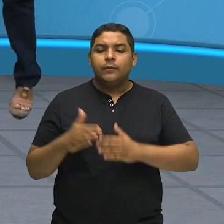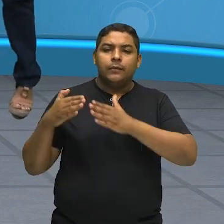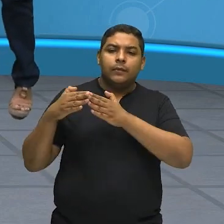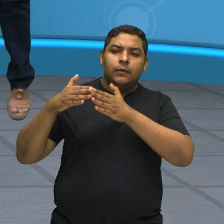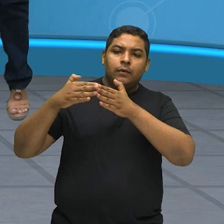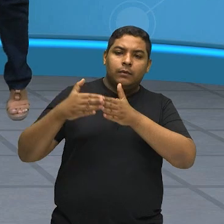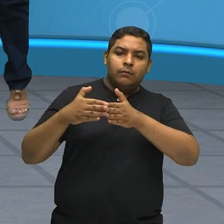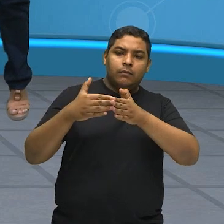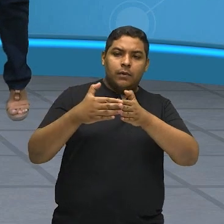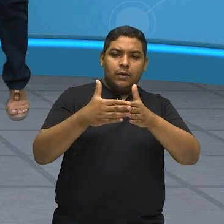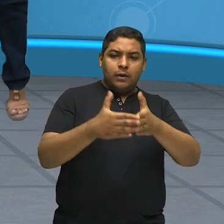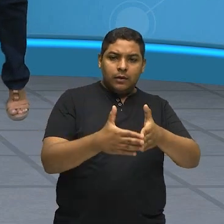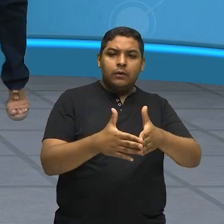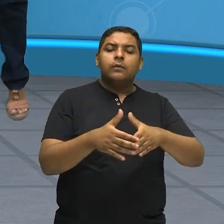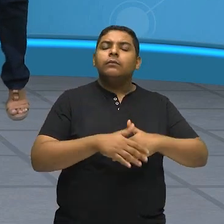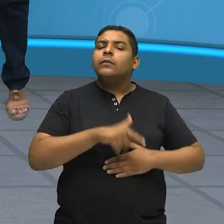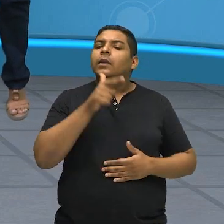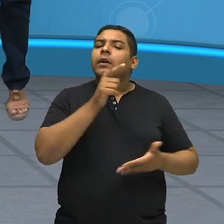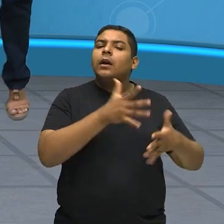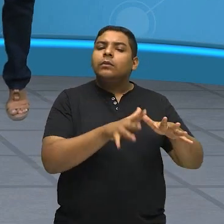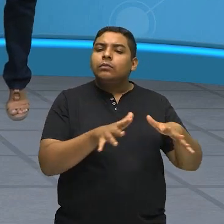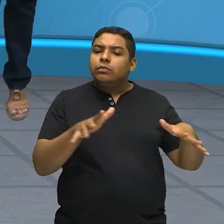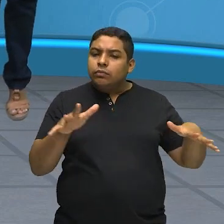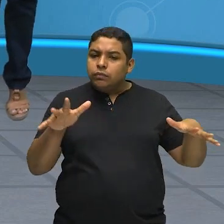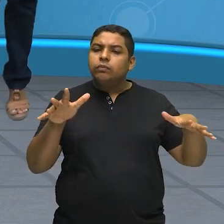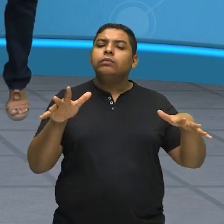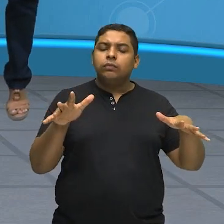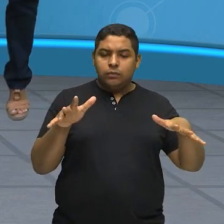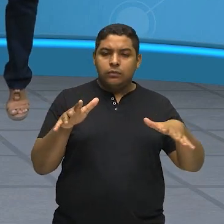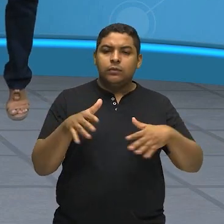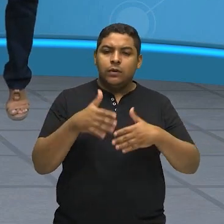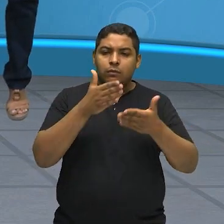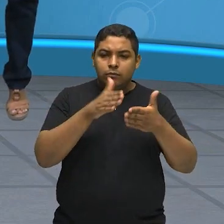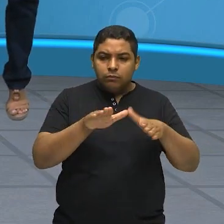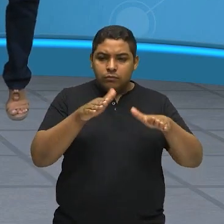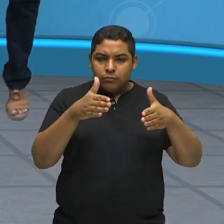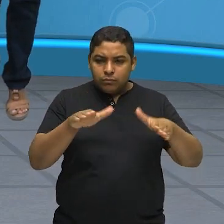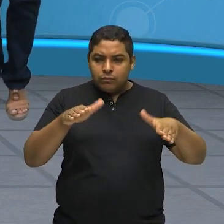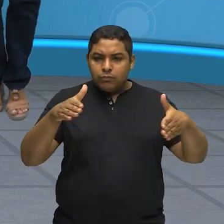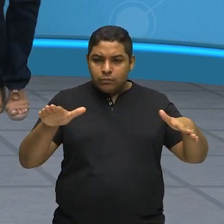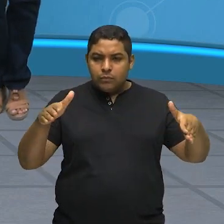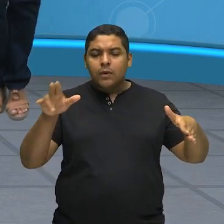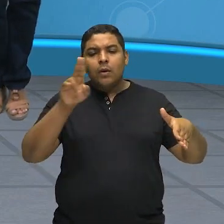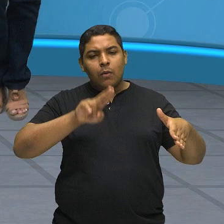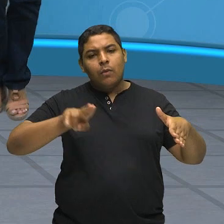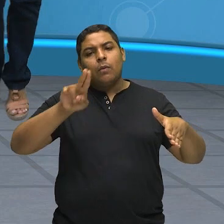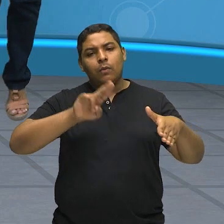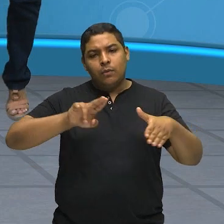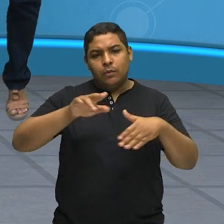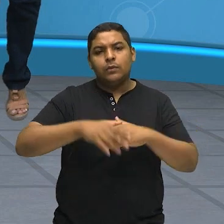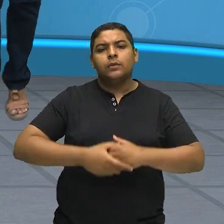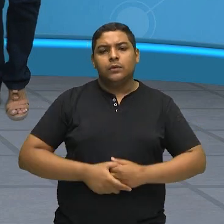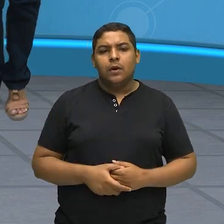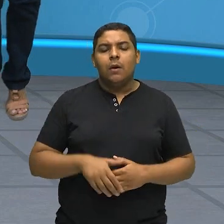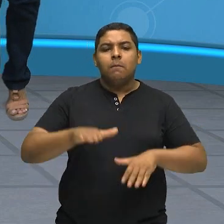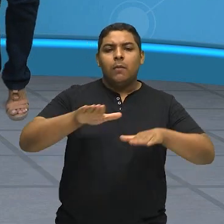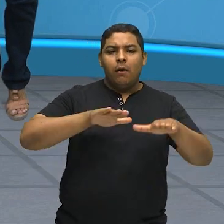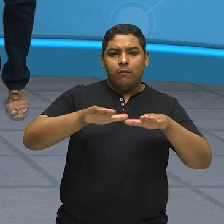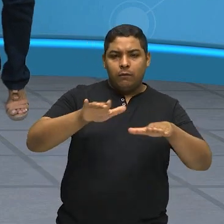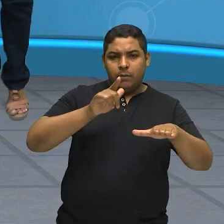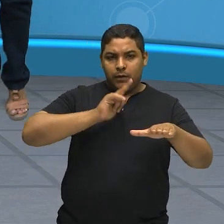barquinho, né? Então, as ondas, você coloca essas linhas aí, né, onduladas, para dar sentido de movimento.